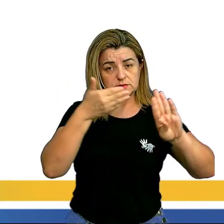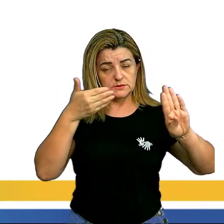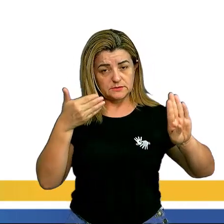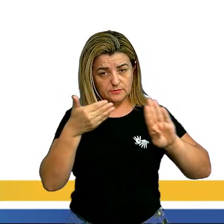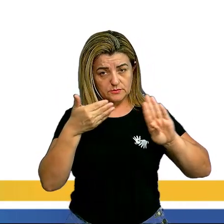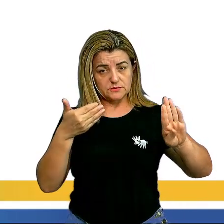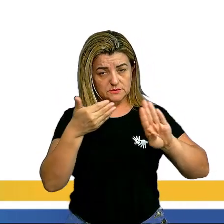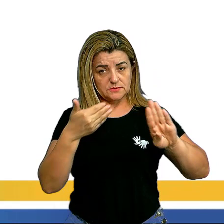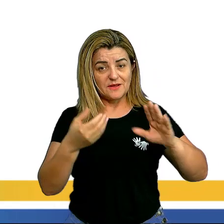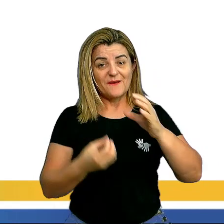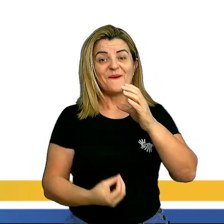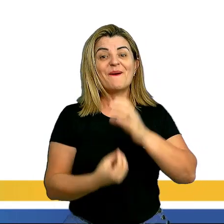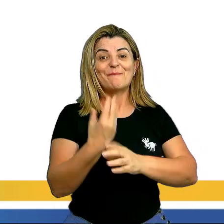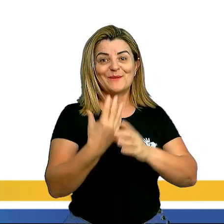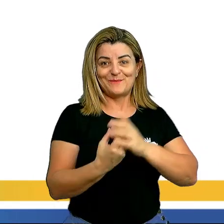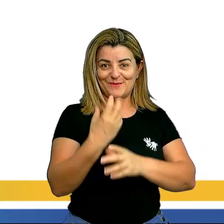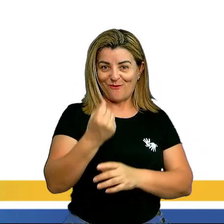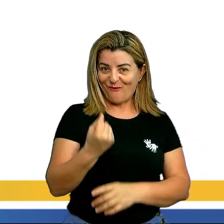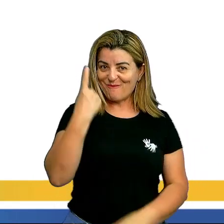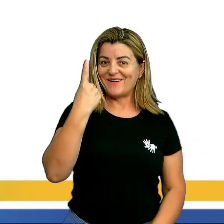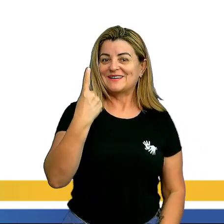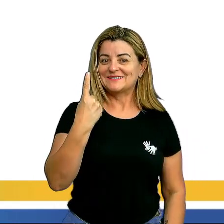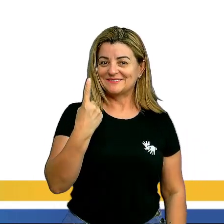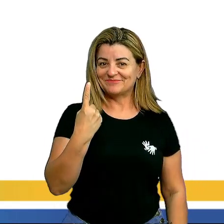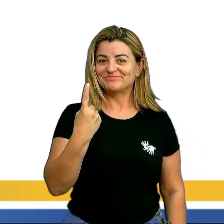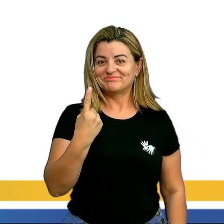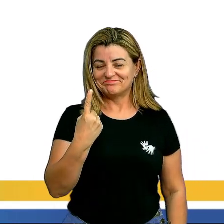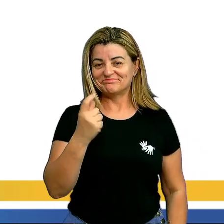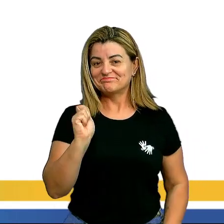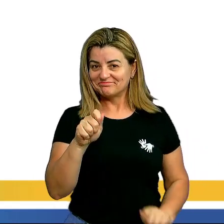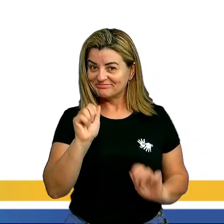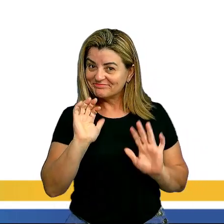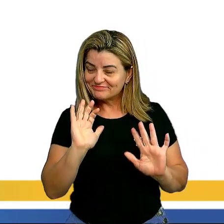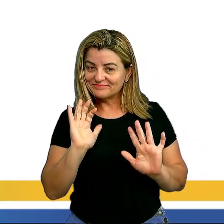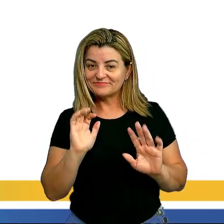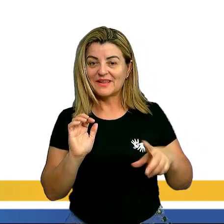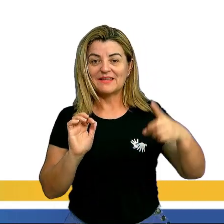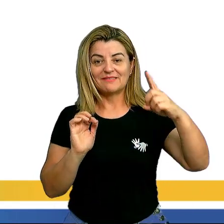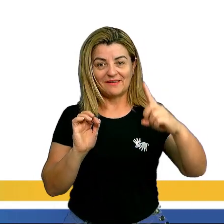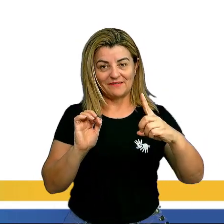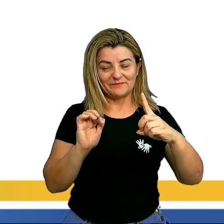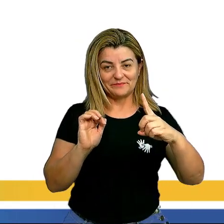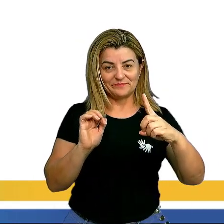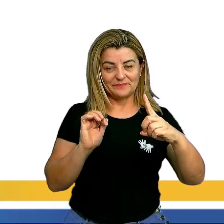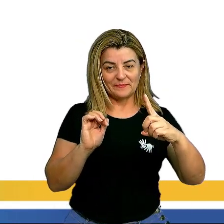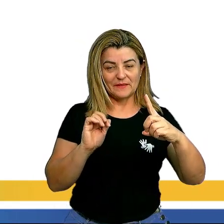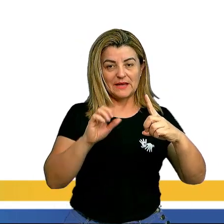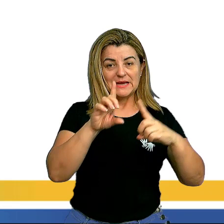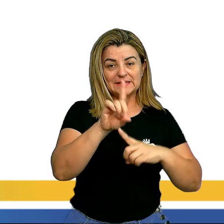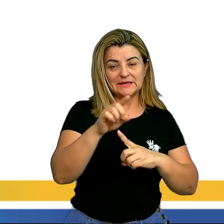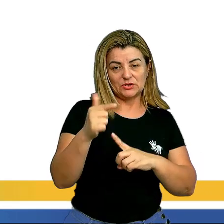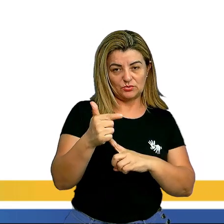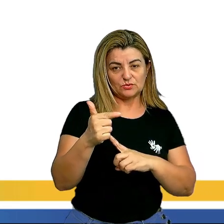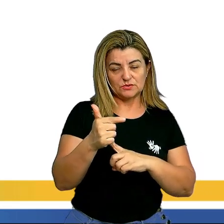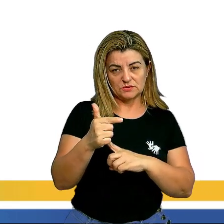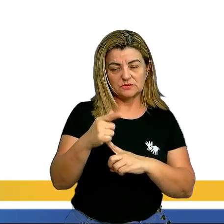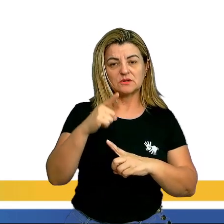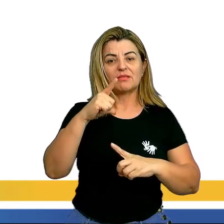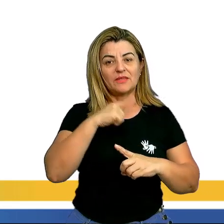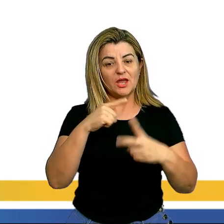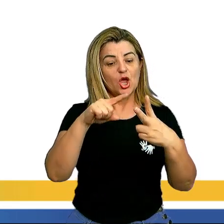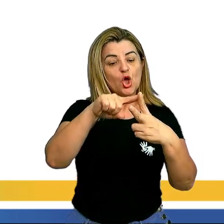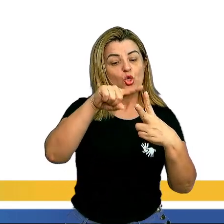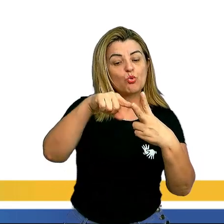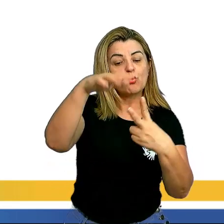isolamento reprodutivo. Opa, grande chance. Alternativa D. O D2 coexistem